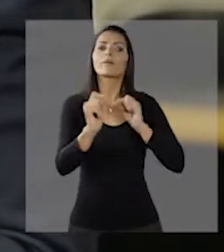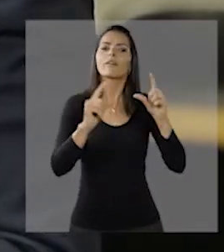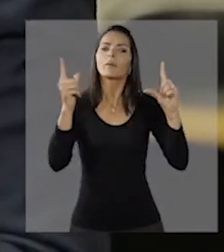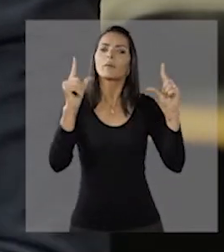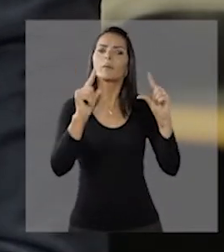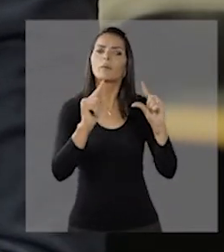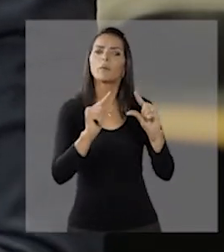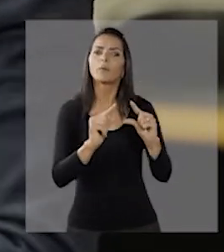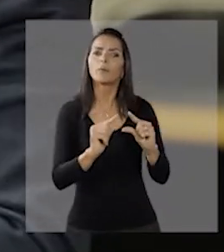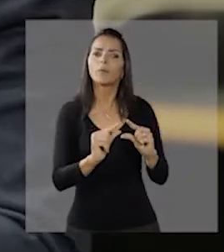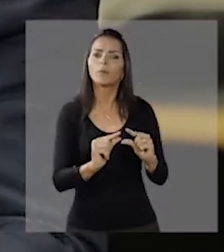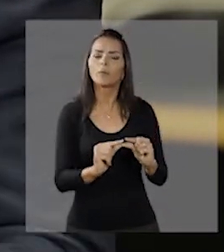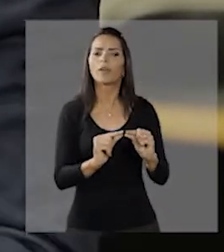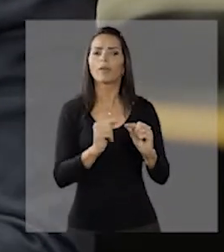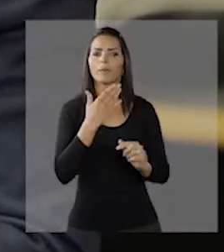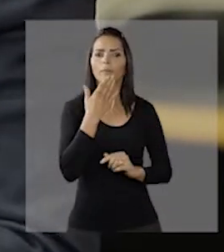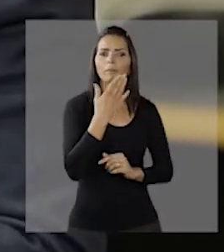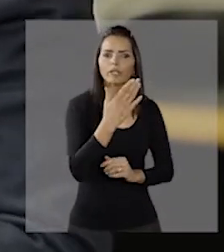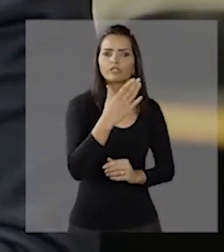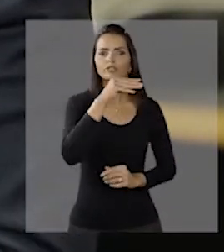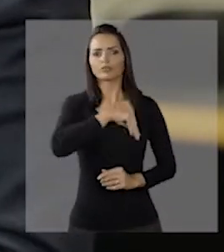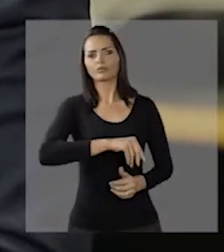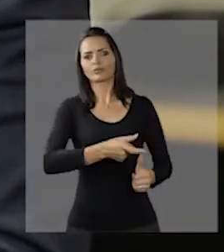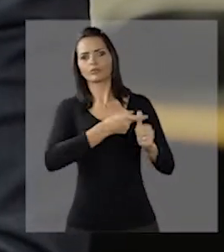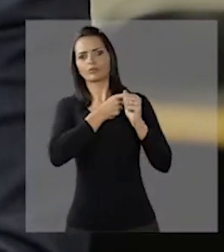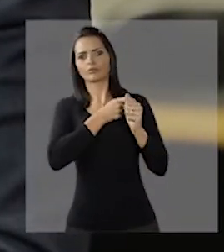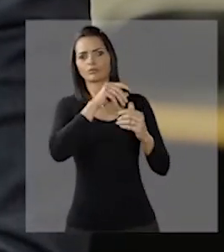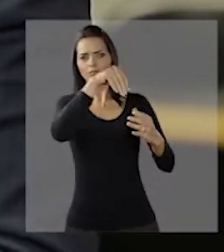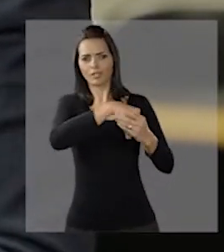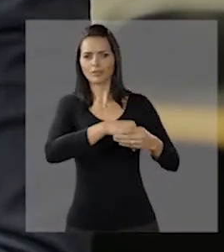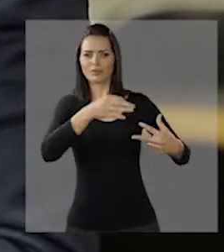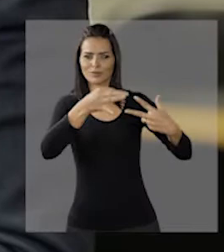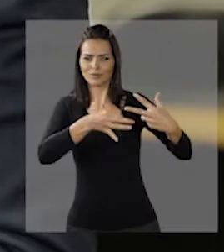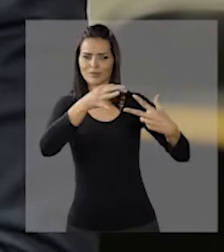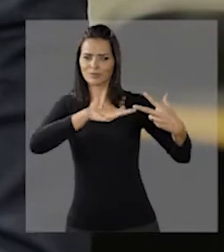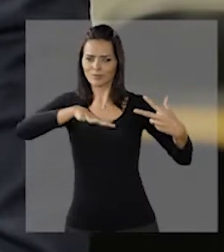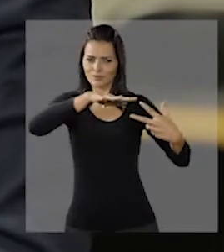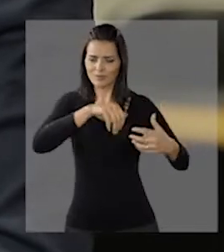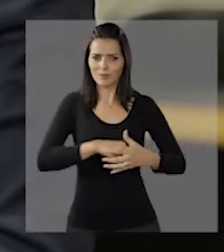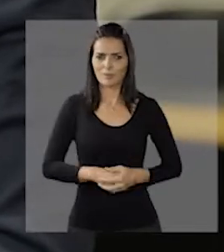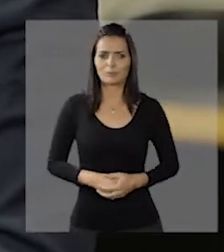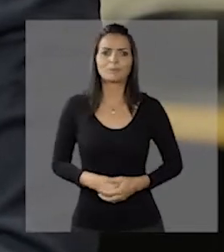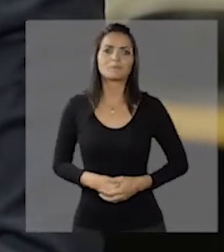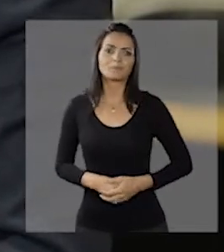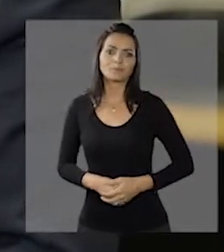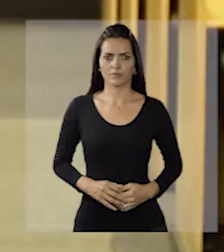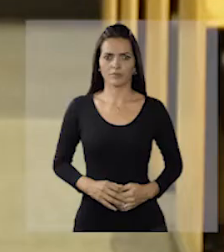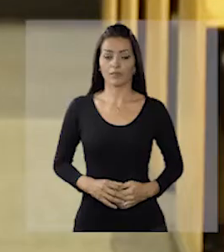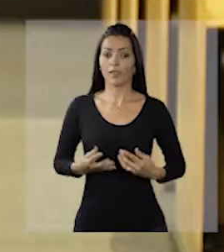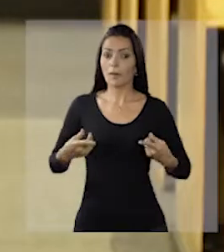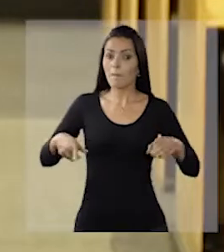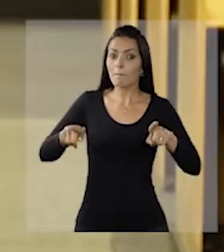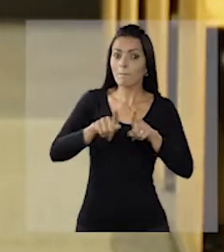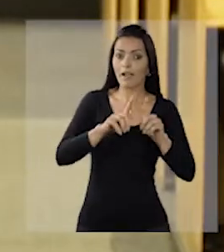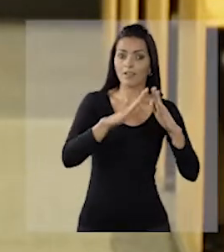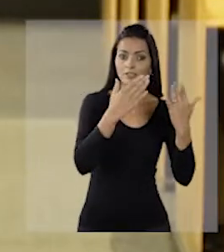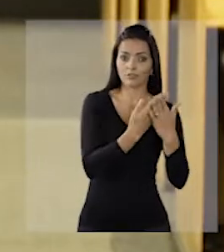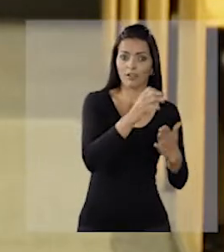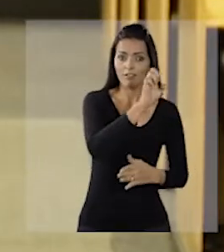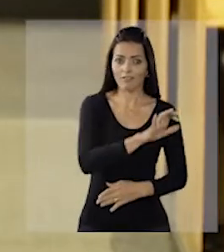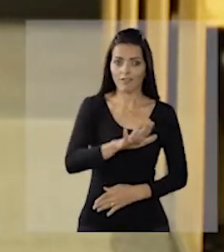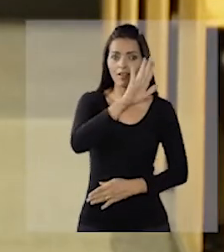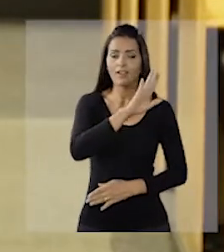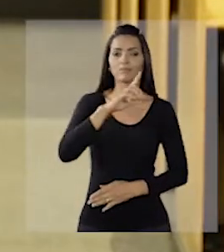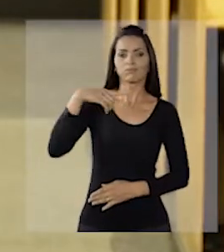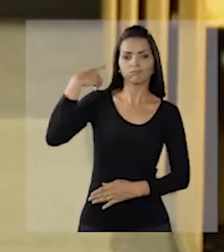para que nós possamos diminuir o número de honorários pendentes no Poder Judiciário. Uma parceria entre a